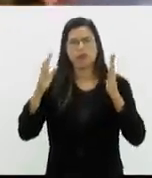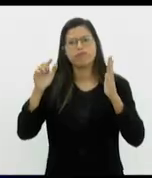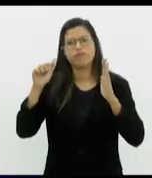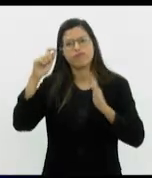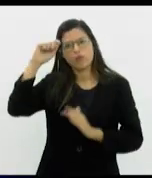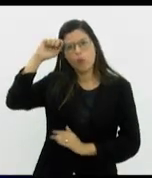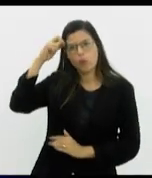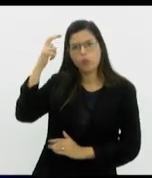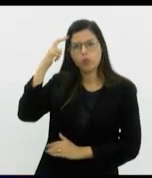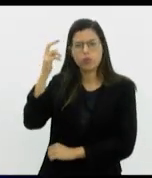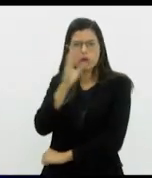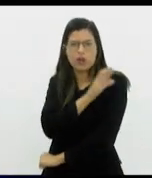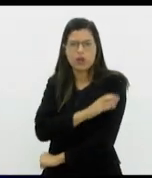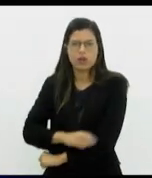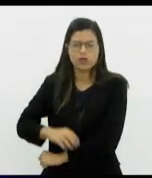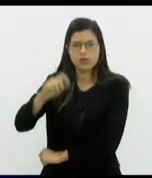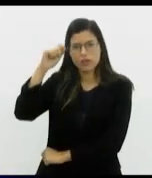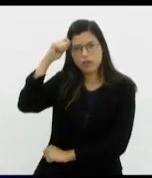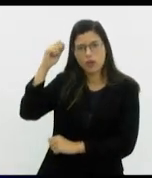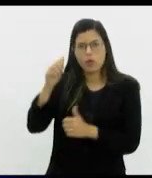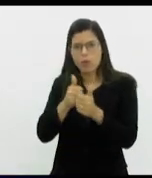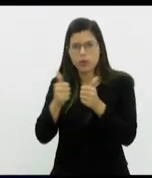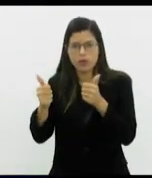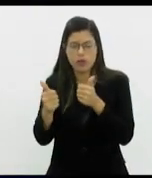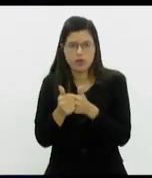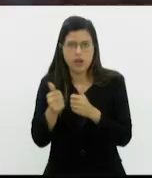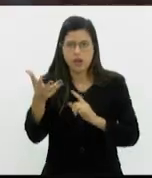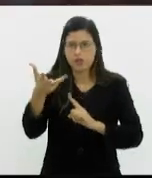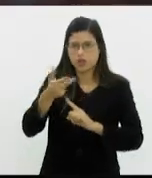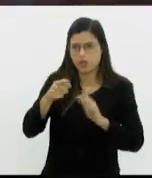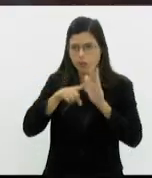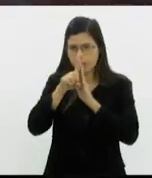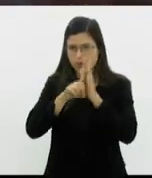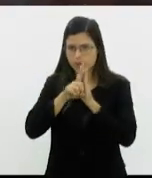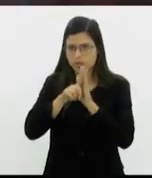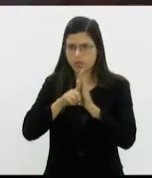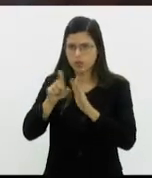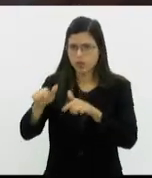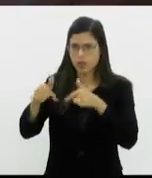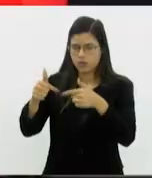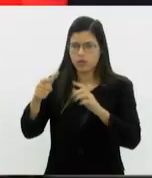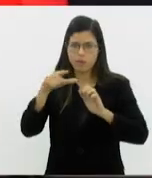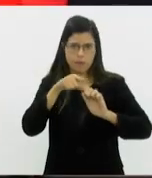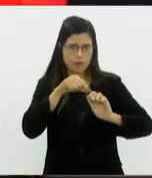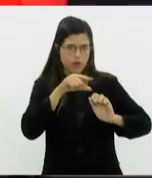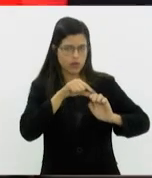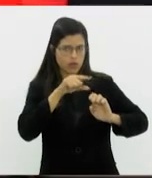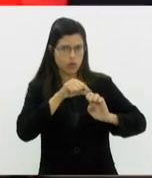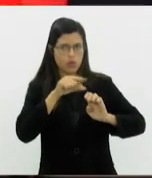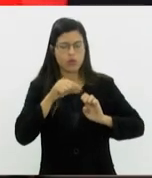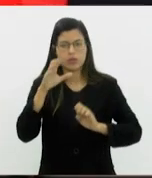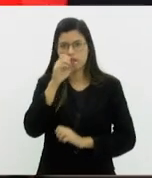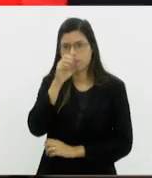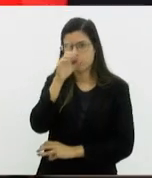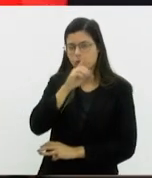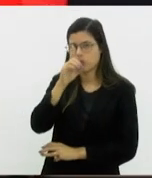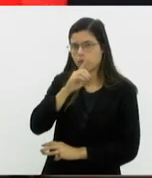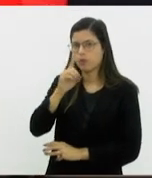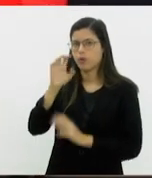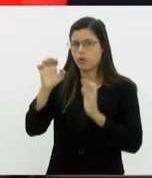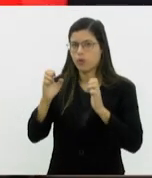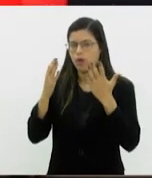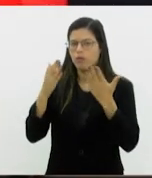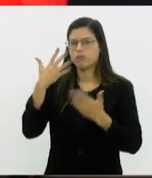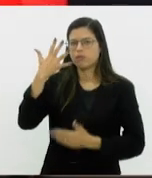e o protagonismo negro, reunindo artistas, pesquisadores, ativistas e empreendedores. Neste sábado e domingo, o evento vai contar